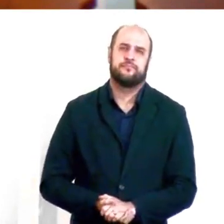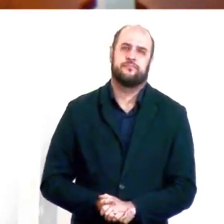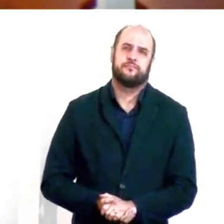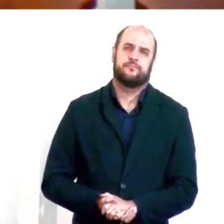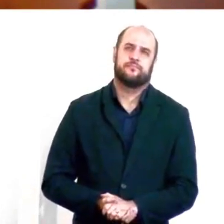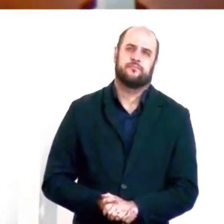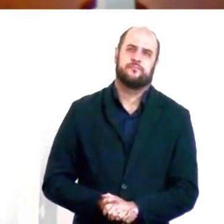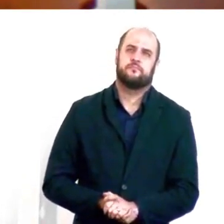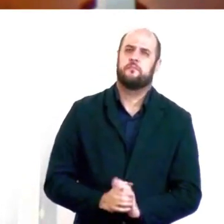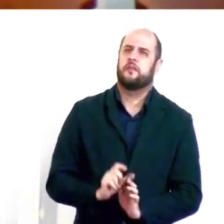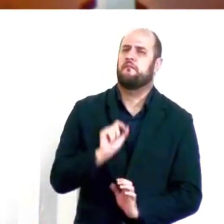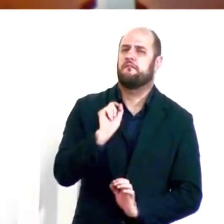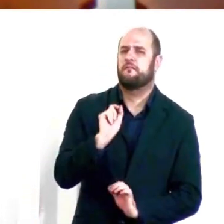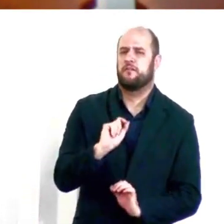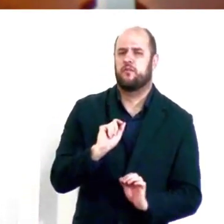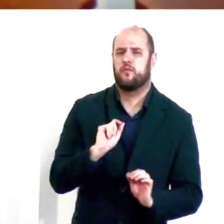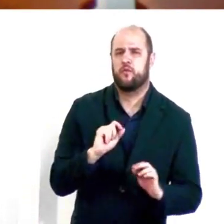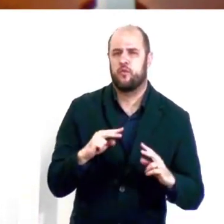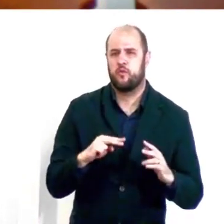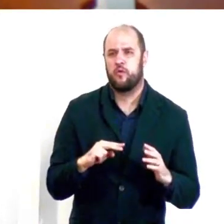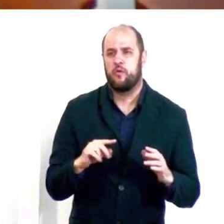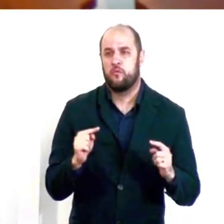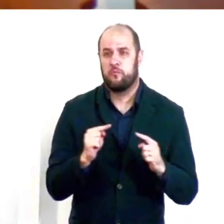O que isso tem a ver com o desenho? Vou explicar.